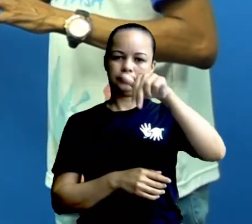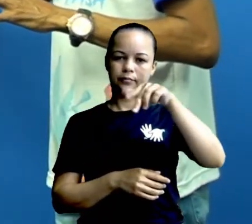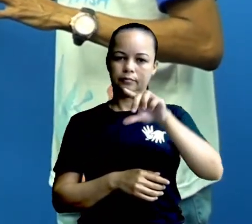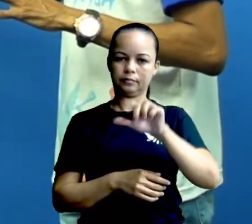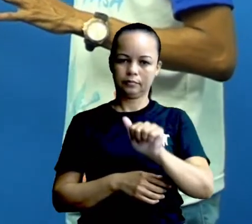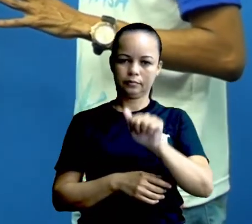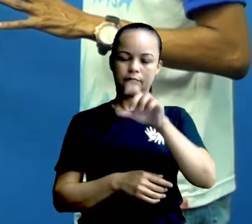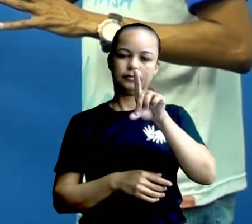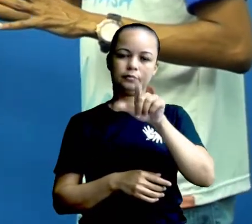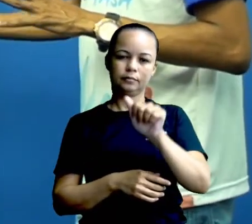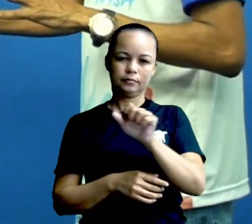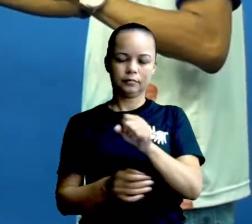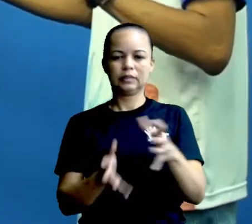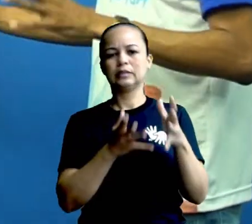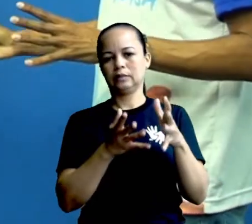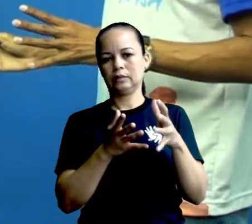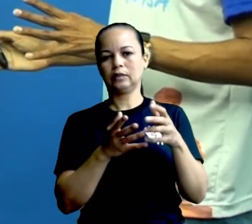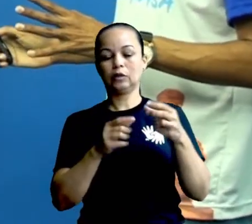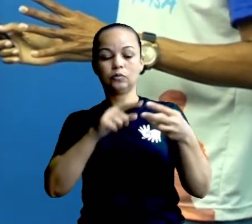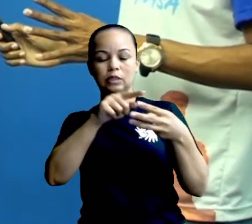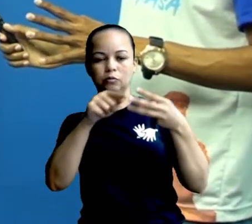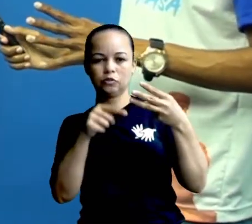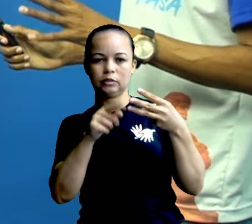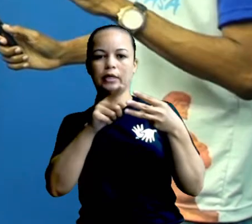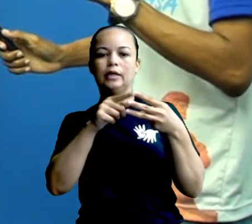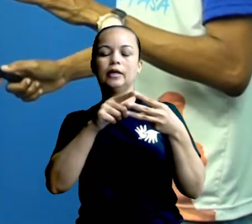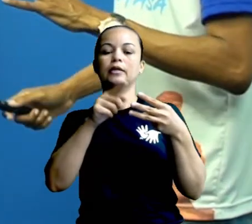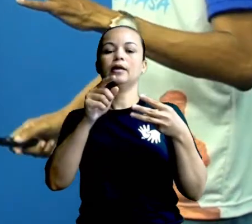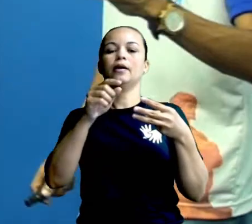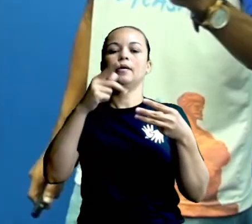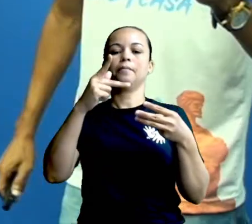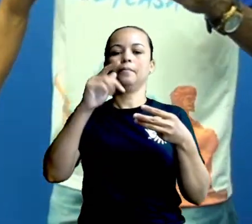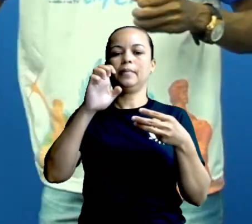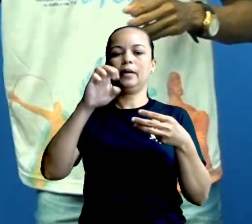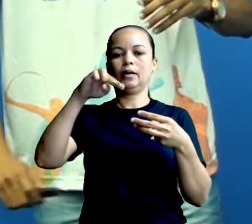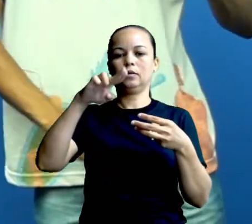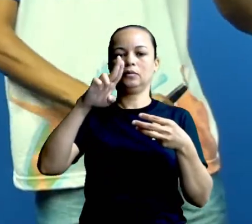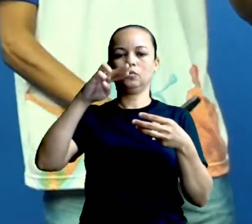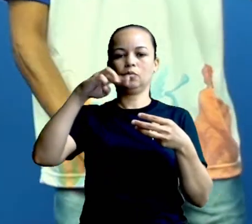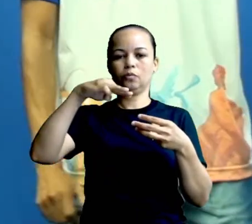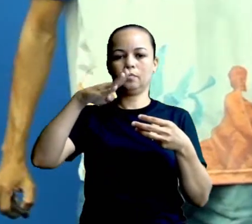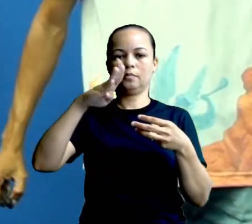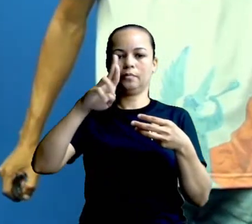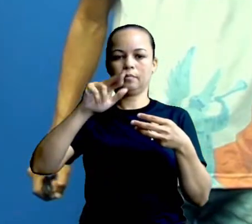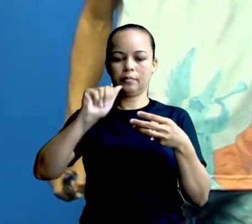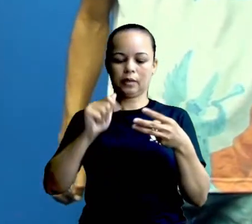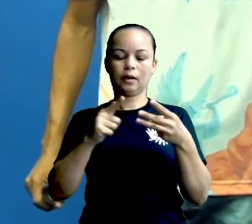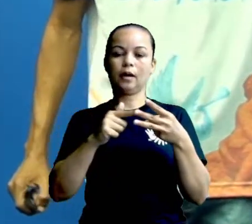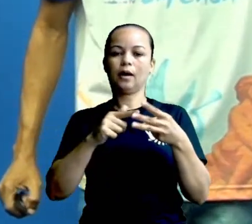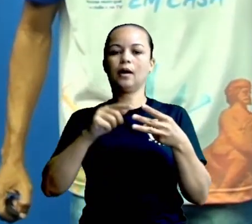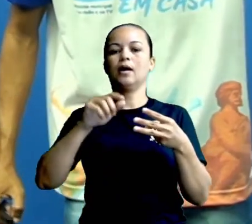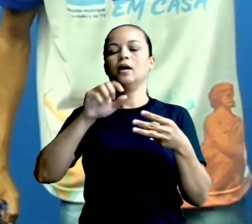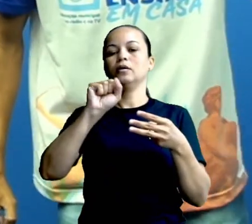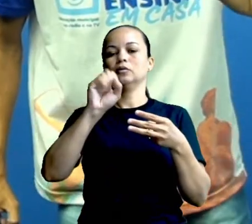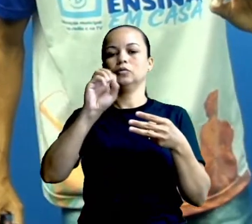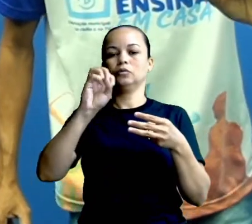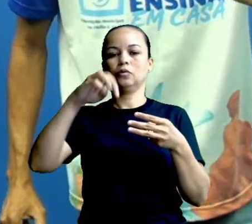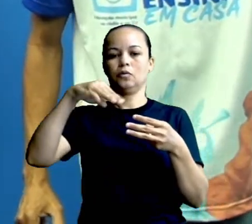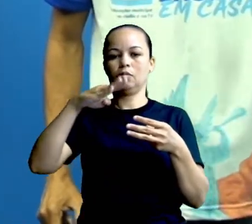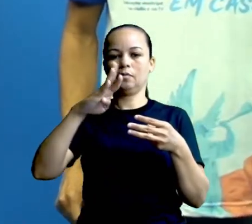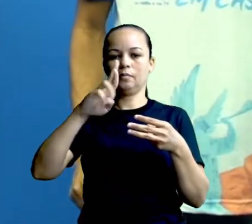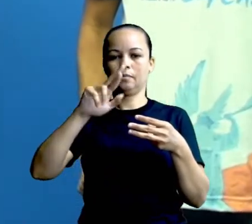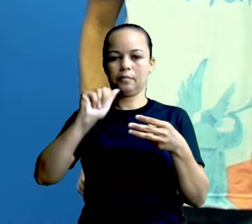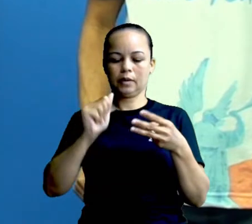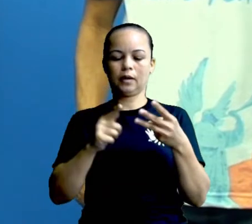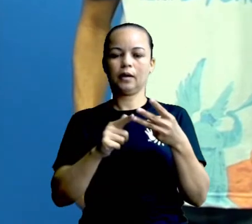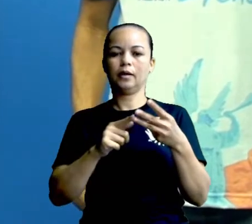Penumbra, sombra e zona iluminada. Gente, é o seguinte. Ó, presta atenção aqui